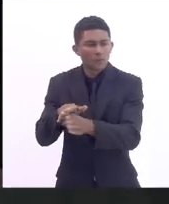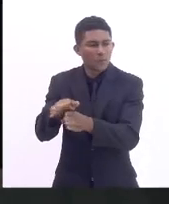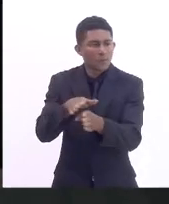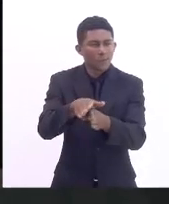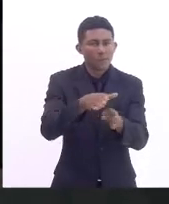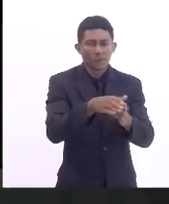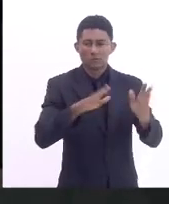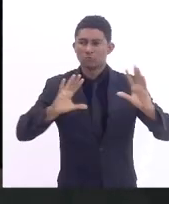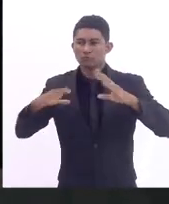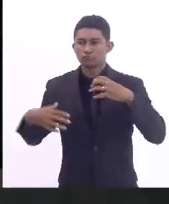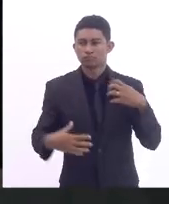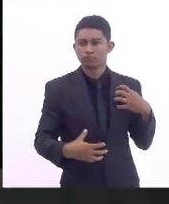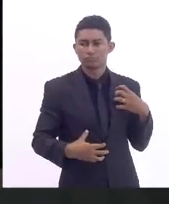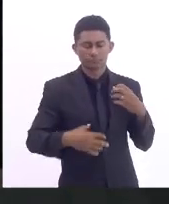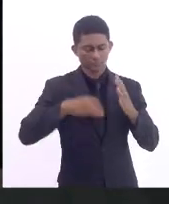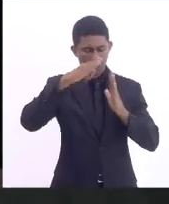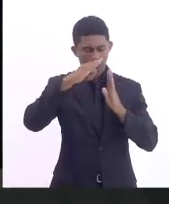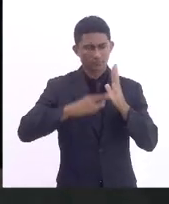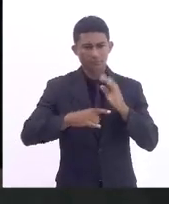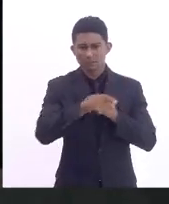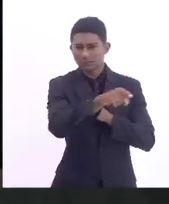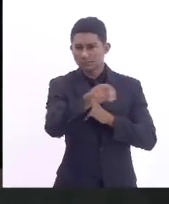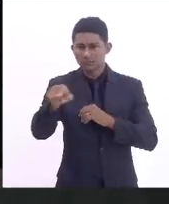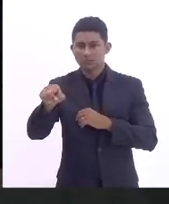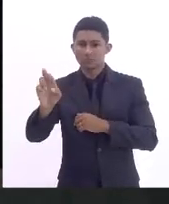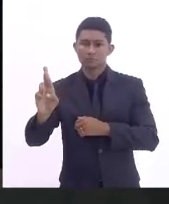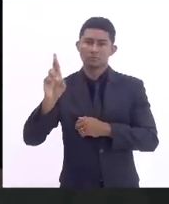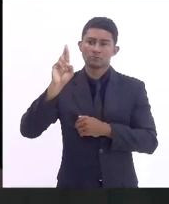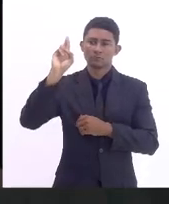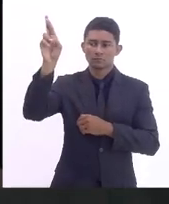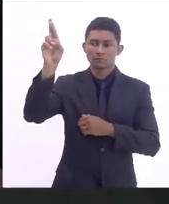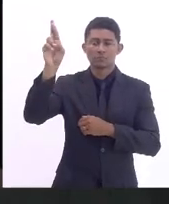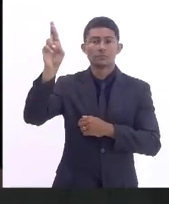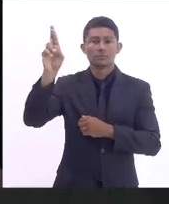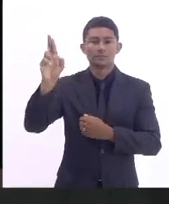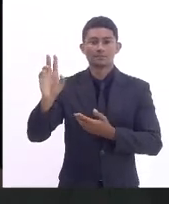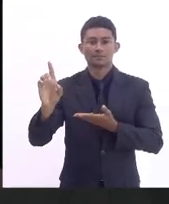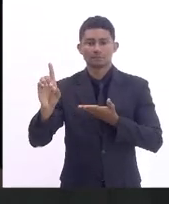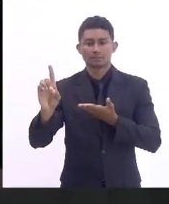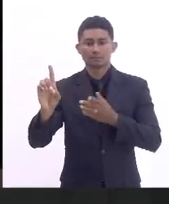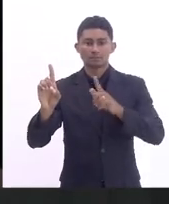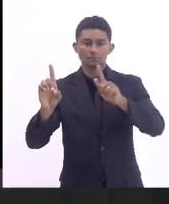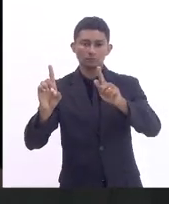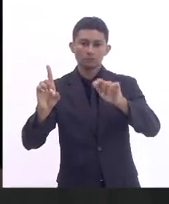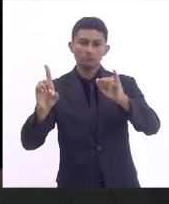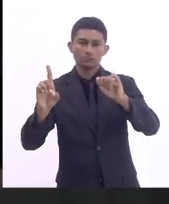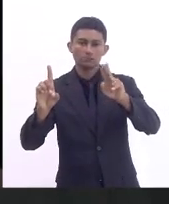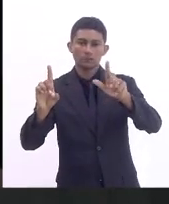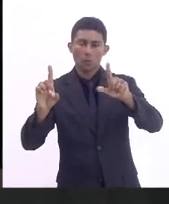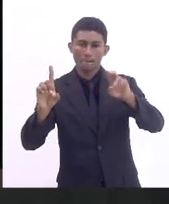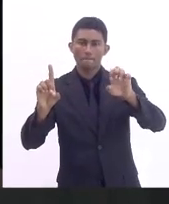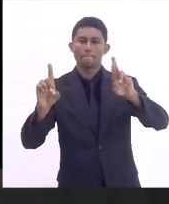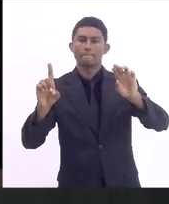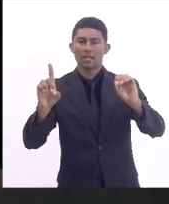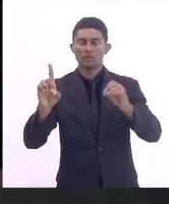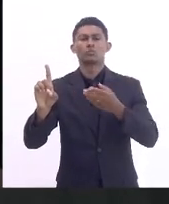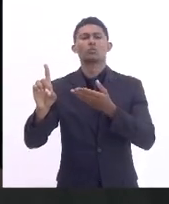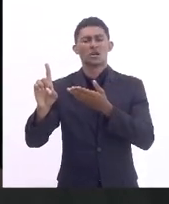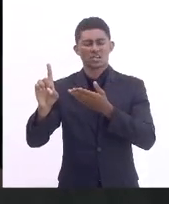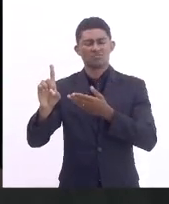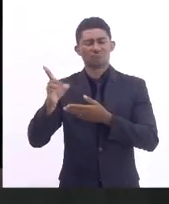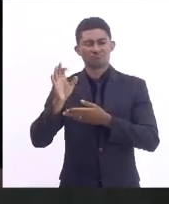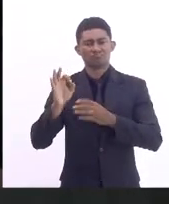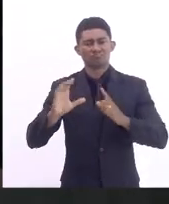tendo na no seu comando o companheiro Gilberto Palmares que é do enfrentamento